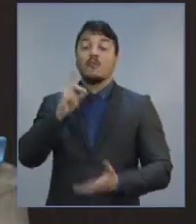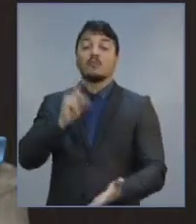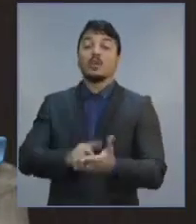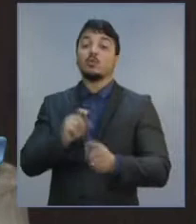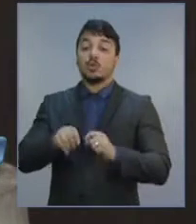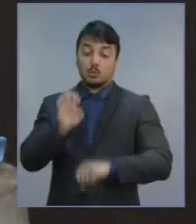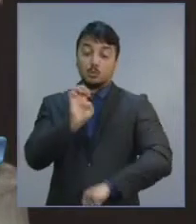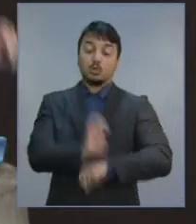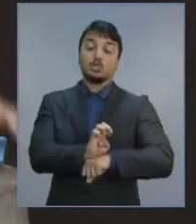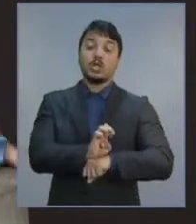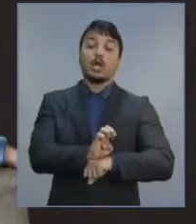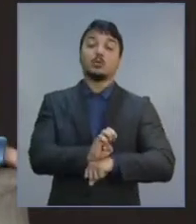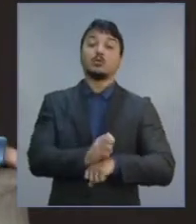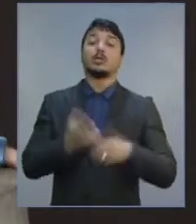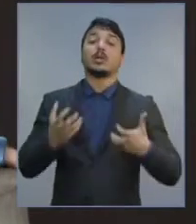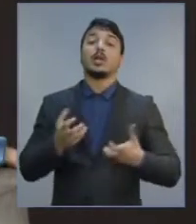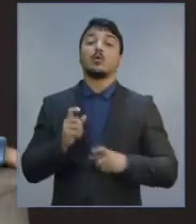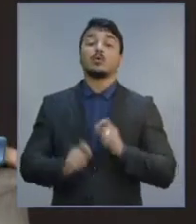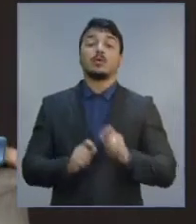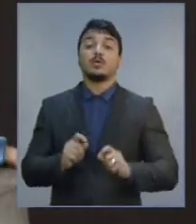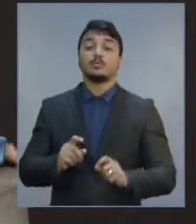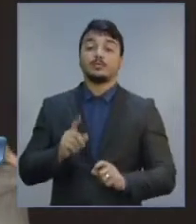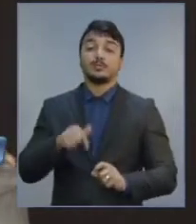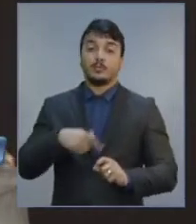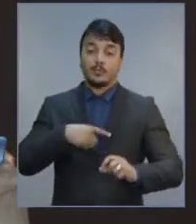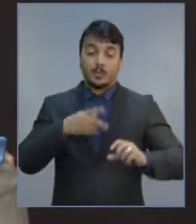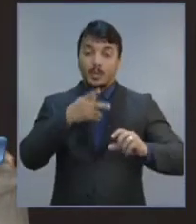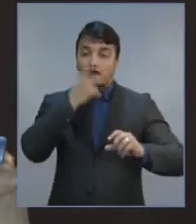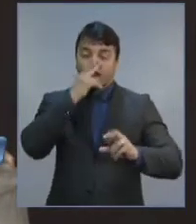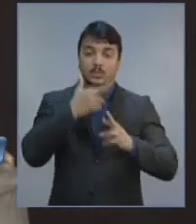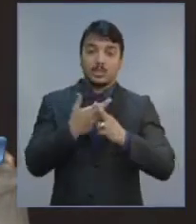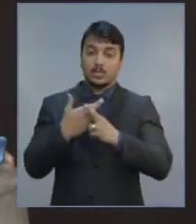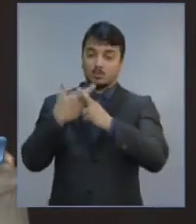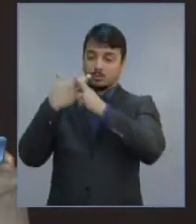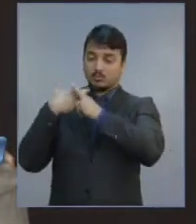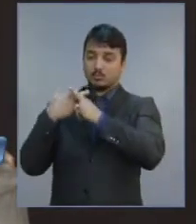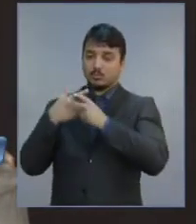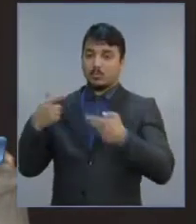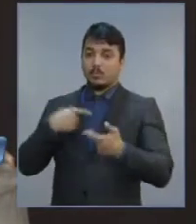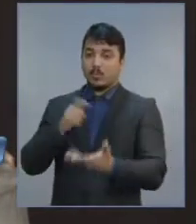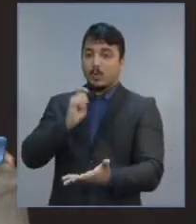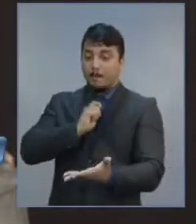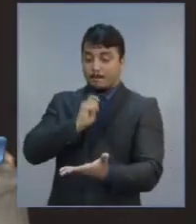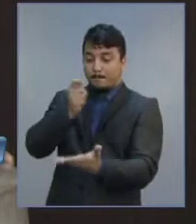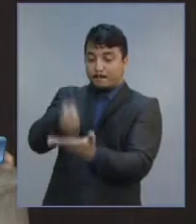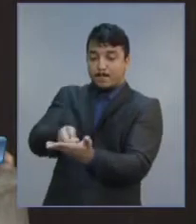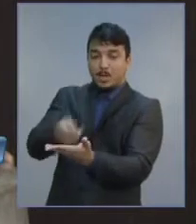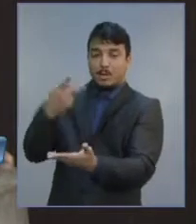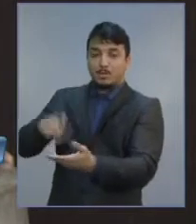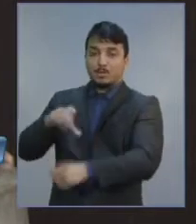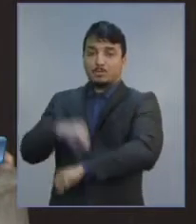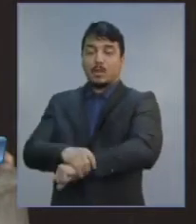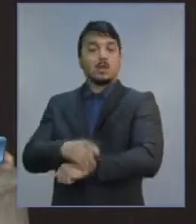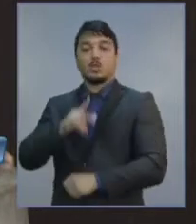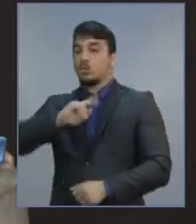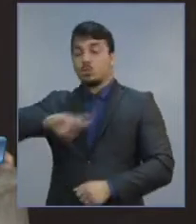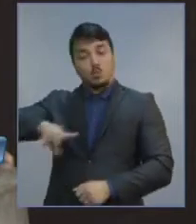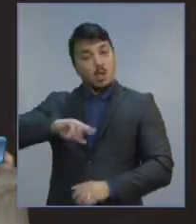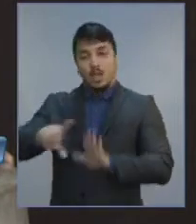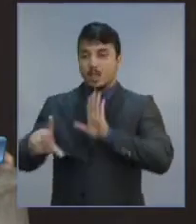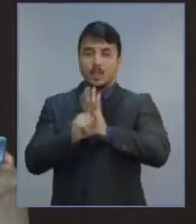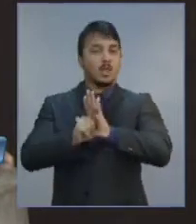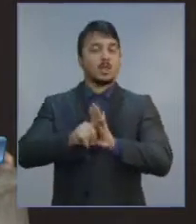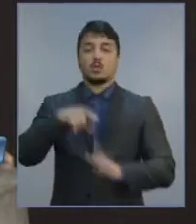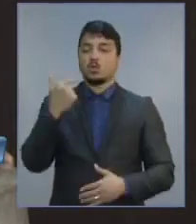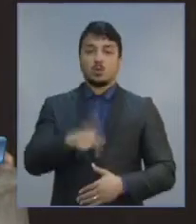ele quer transferir uma sanção pecuniária acessória que não está prevista nem